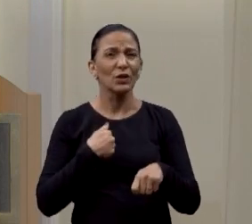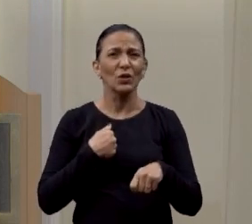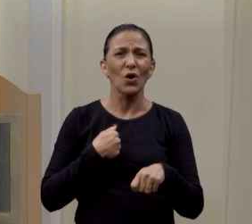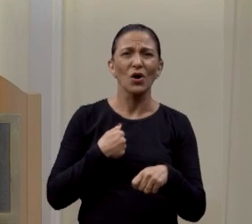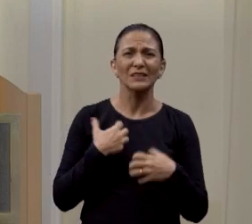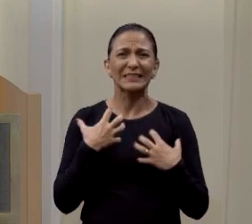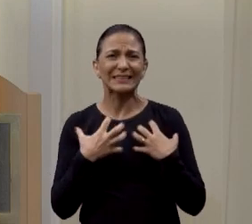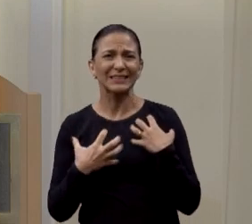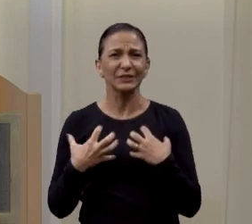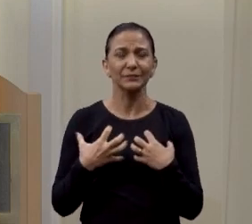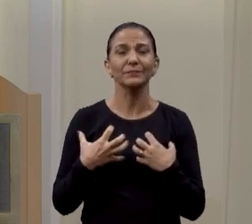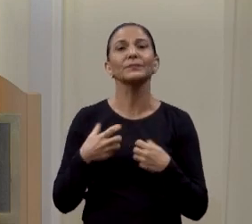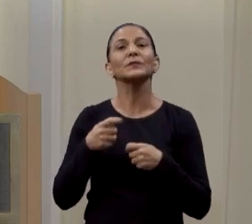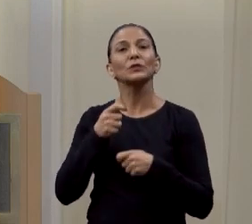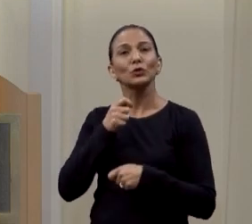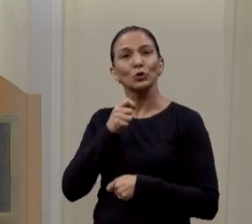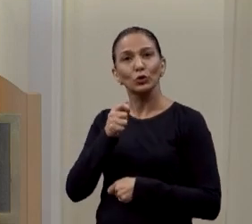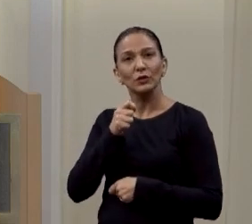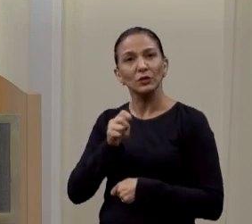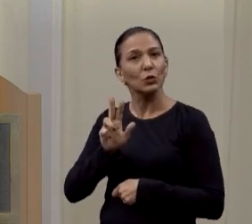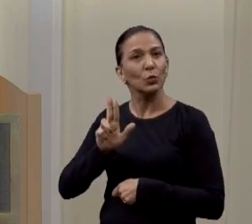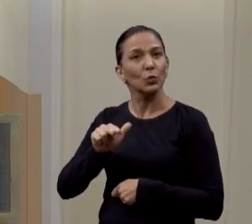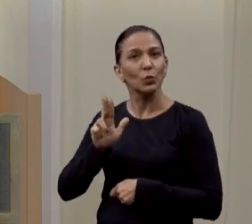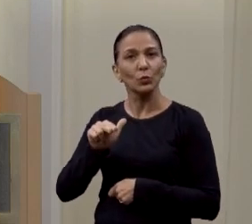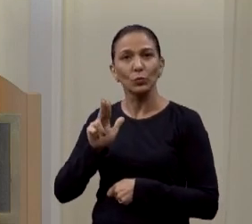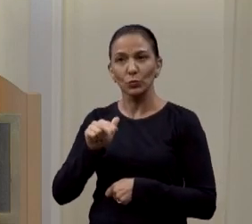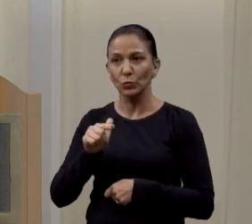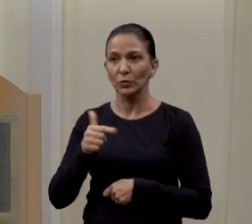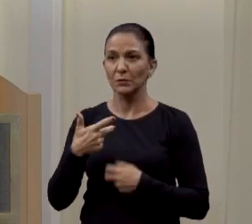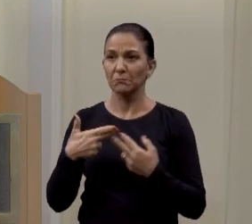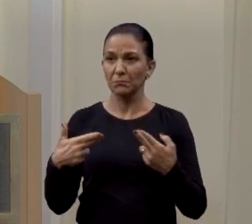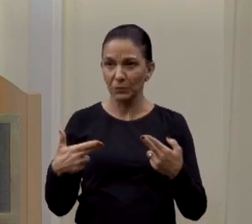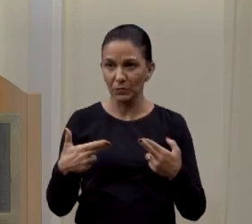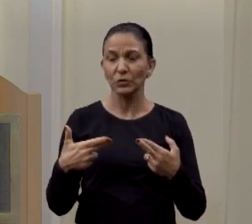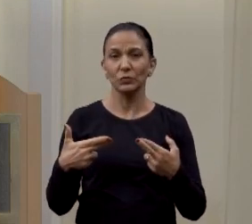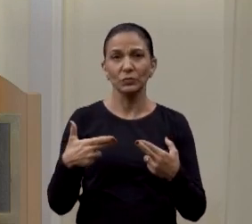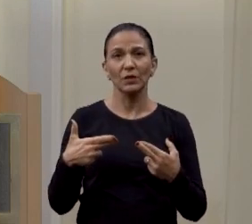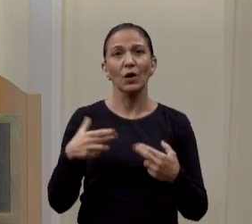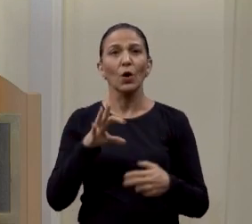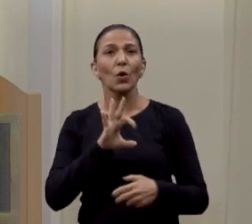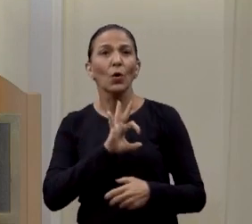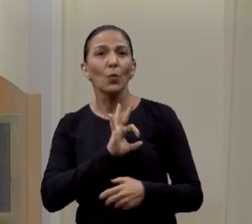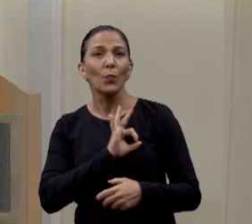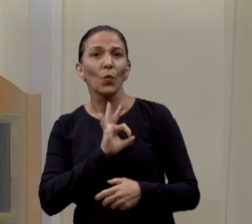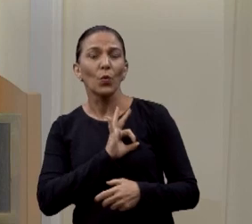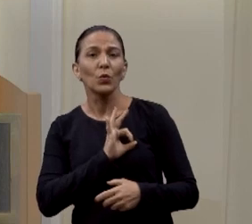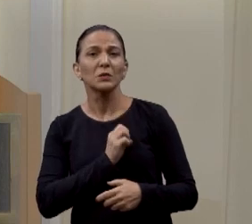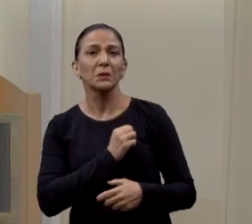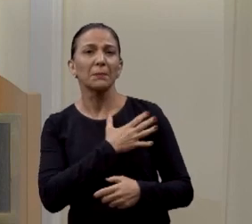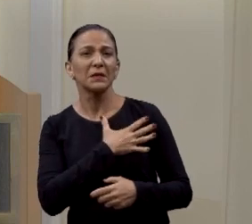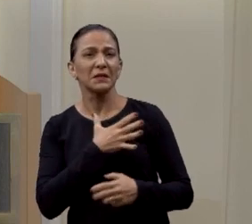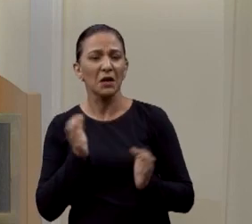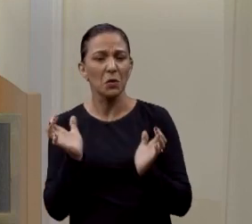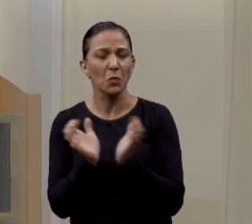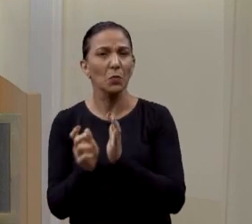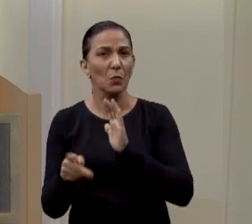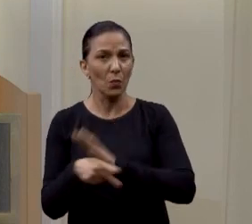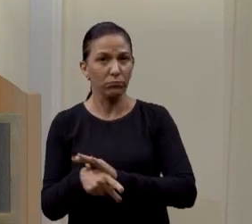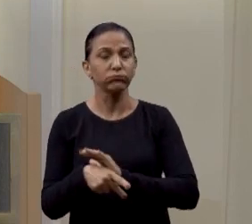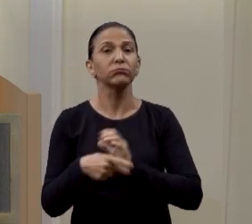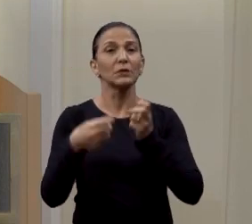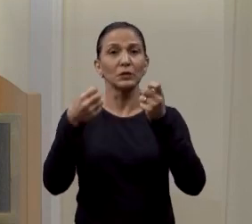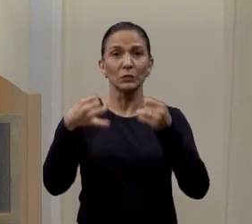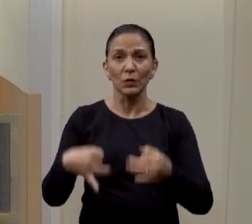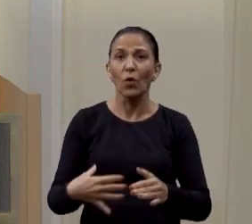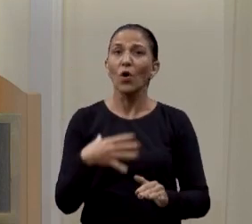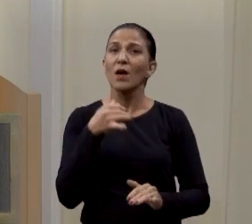eixo. A fala do jornalista em nenhum momento fez generalizações a toda a corporação. Apenas citou exemplos de atuação da corporação